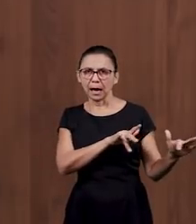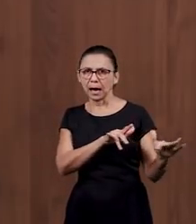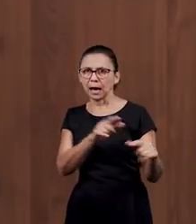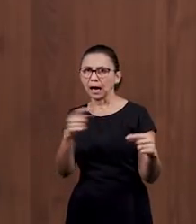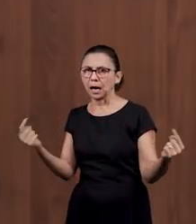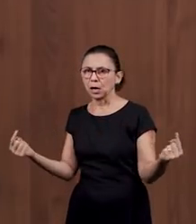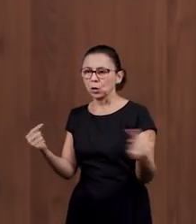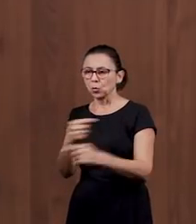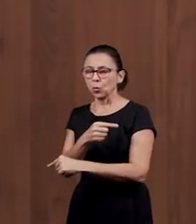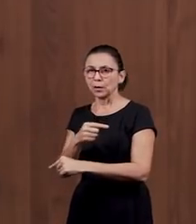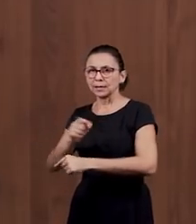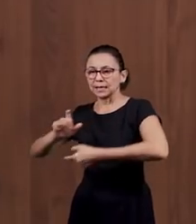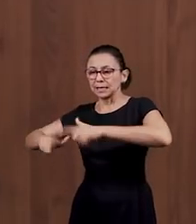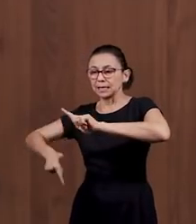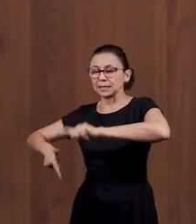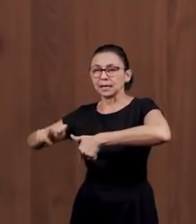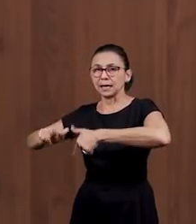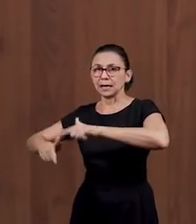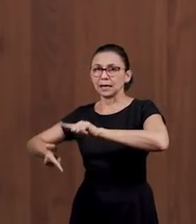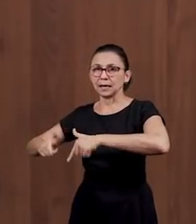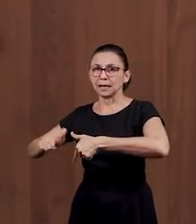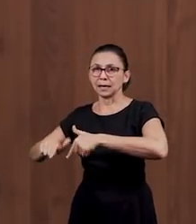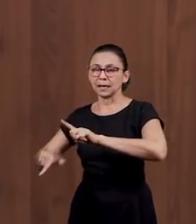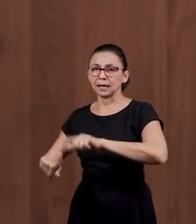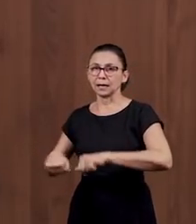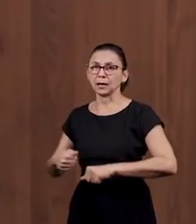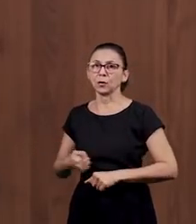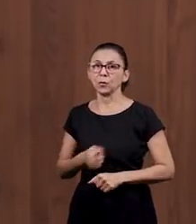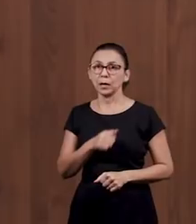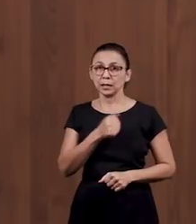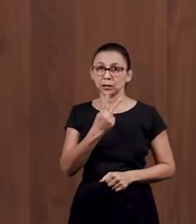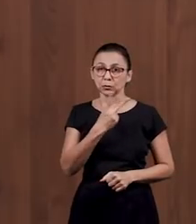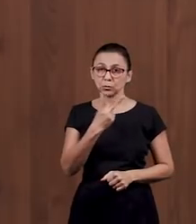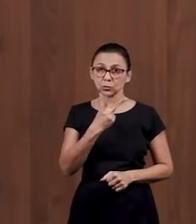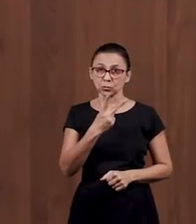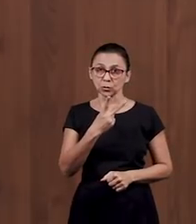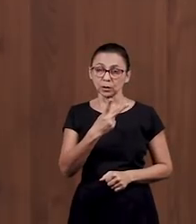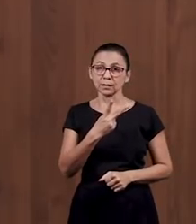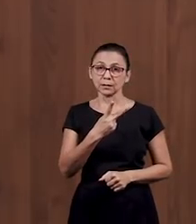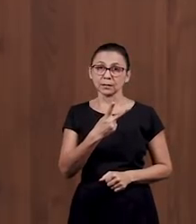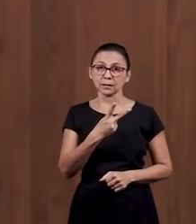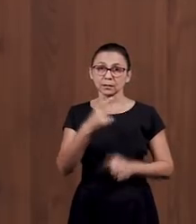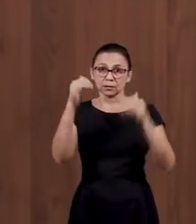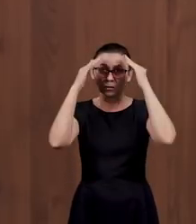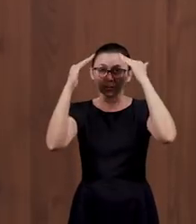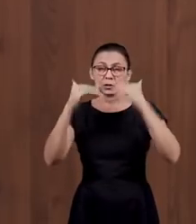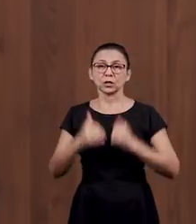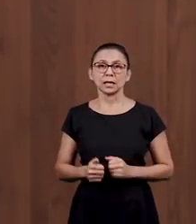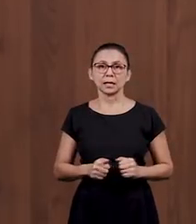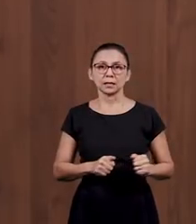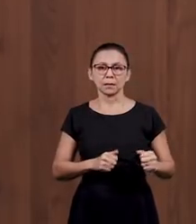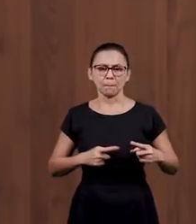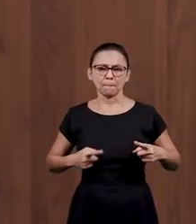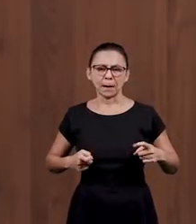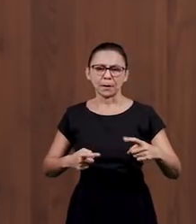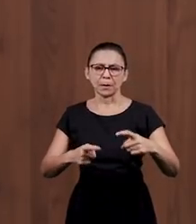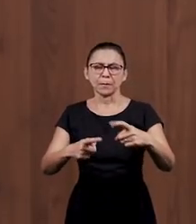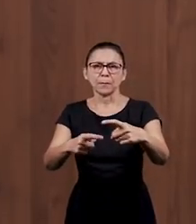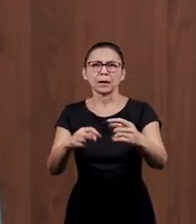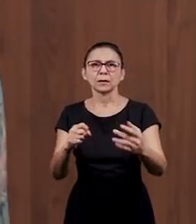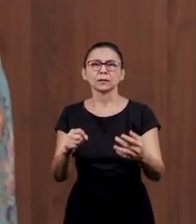Finéias, desobedientes, profanos, foram para a guerra, o resultado foi morte, porque não